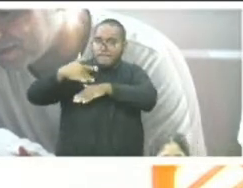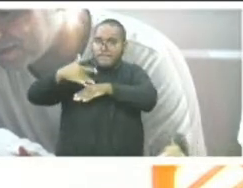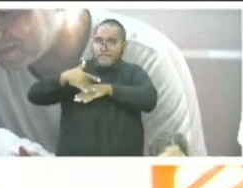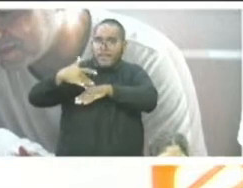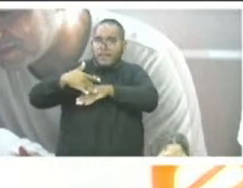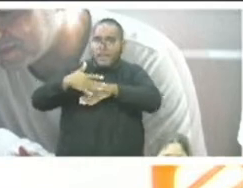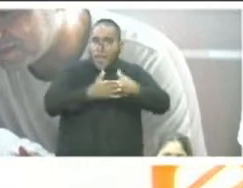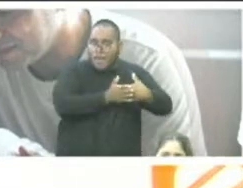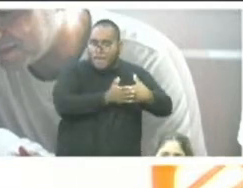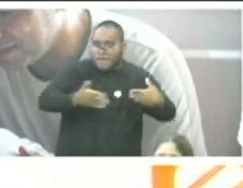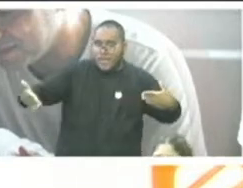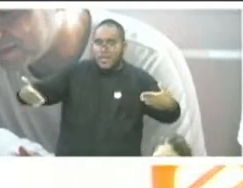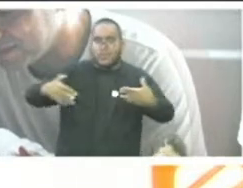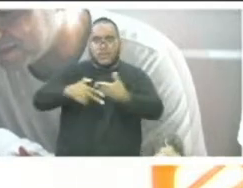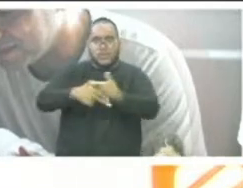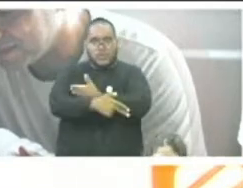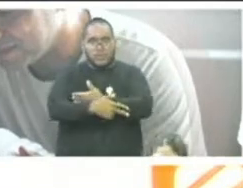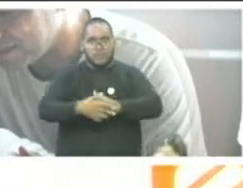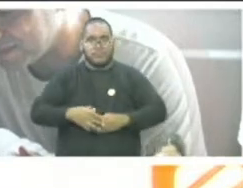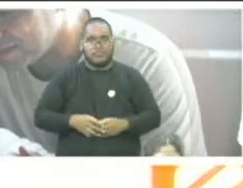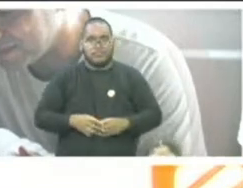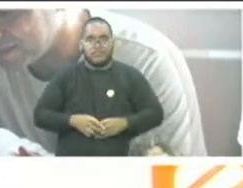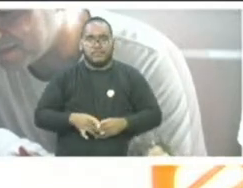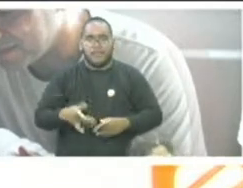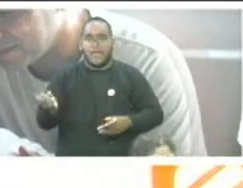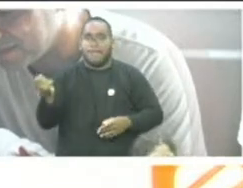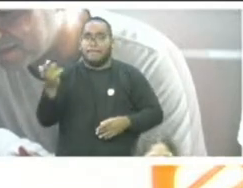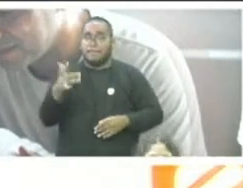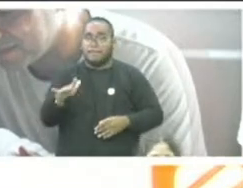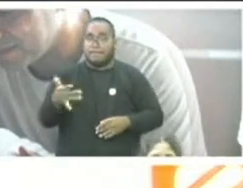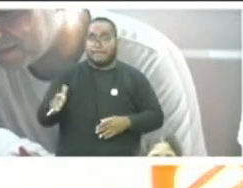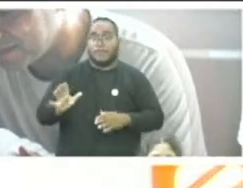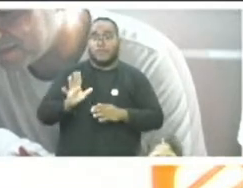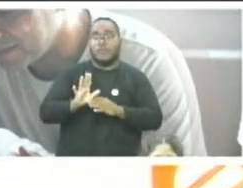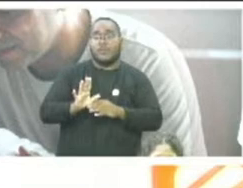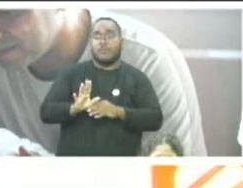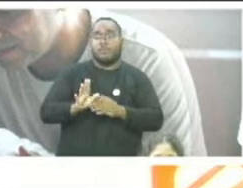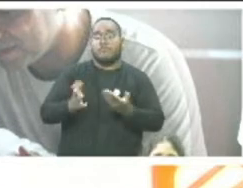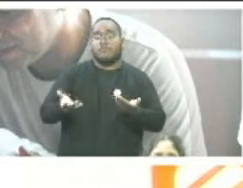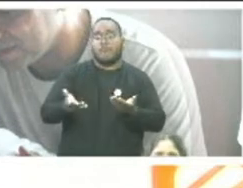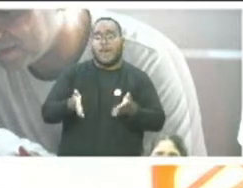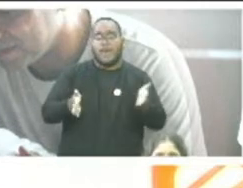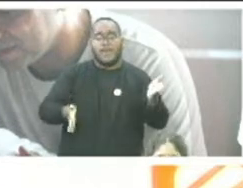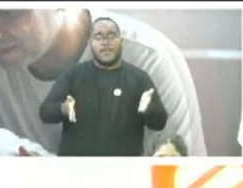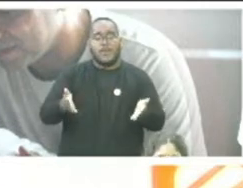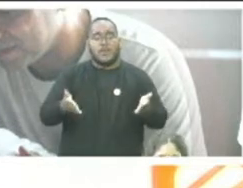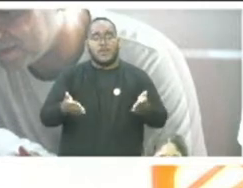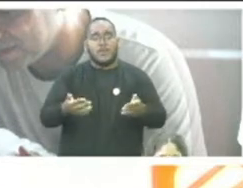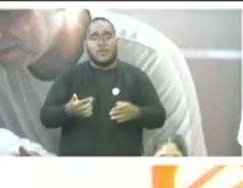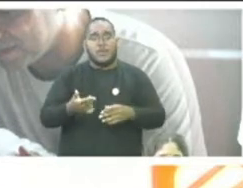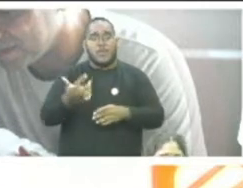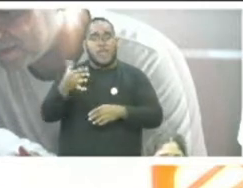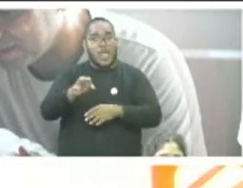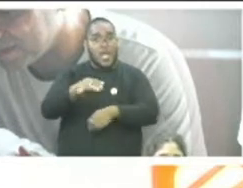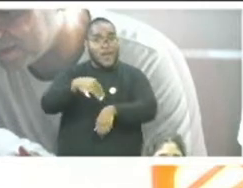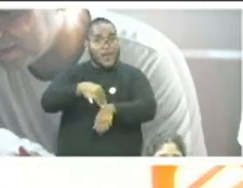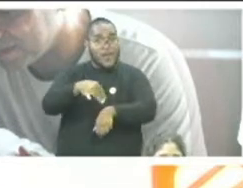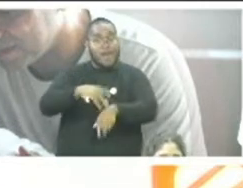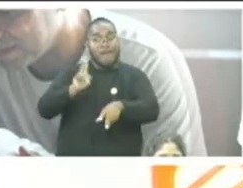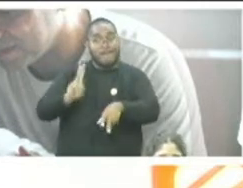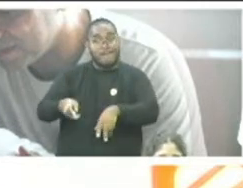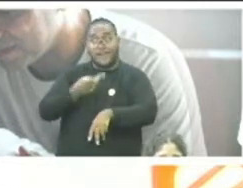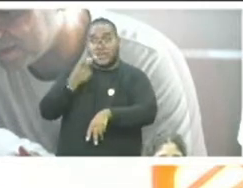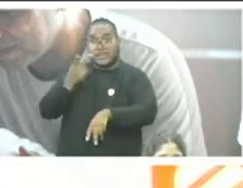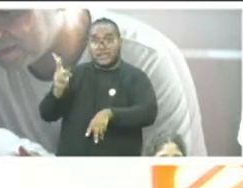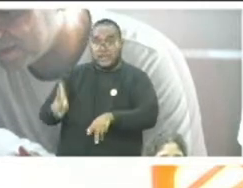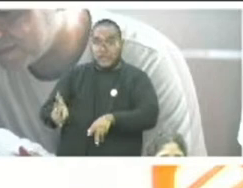cirurgia. E aí vamos colocar que deve durar uns 40 minutos, mas eu sempre reforço que o contato pele a pele, a gente